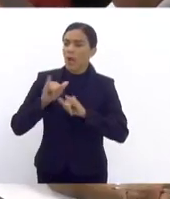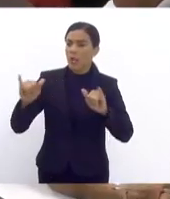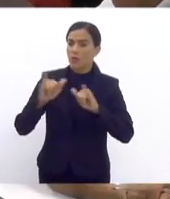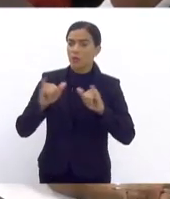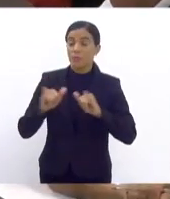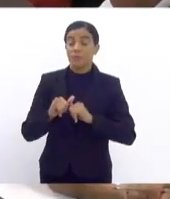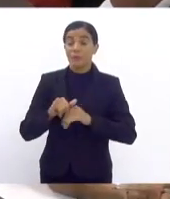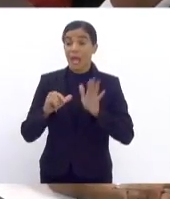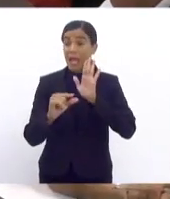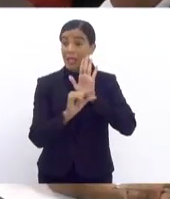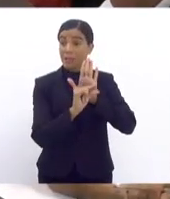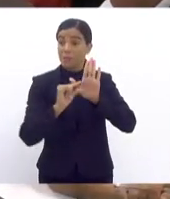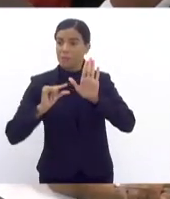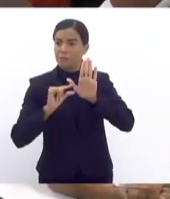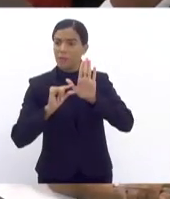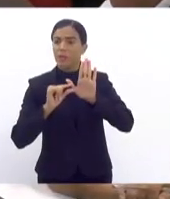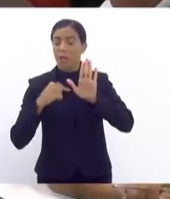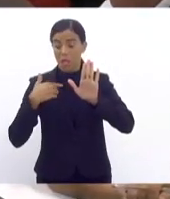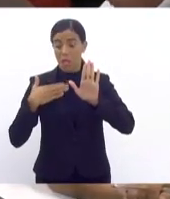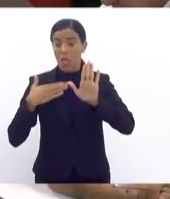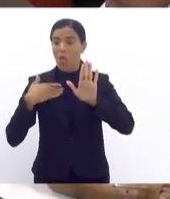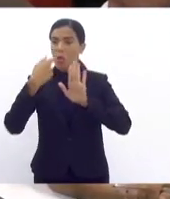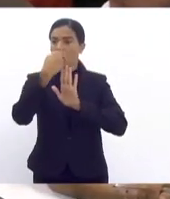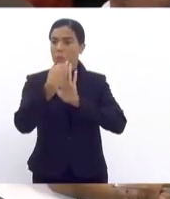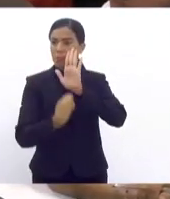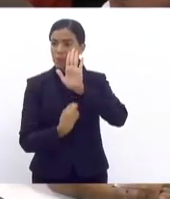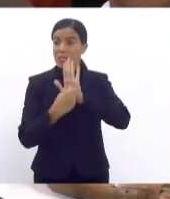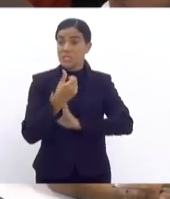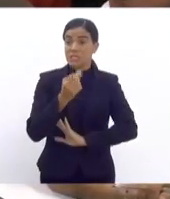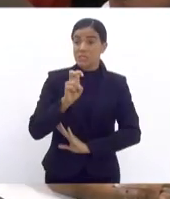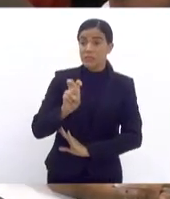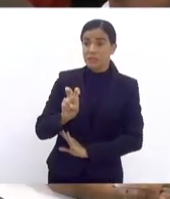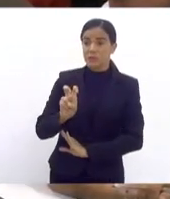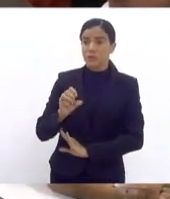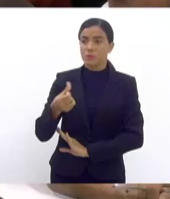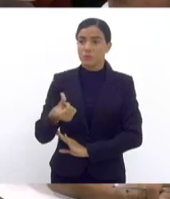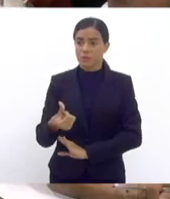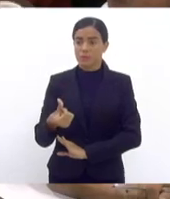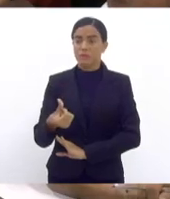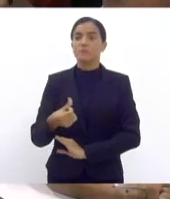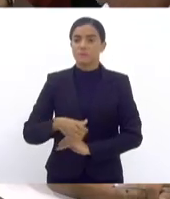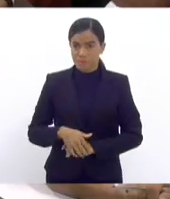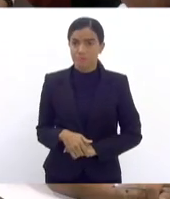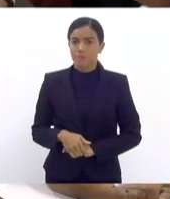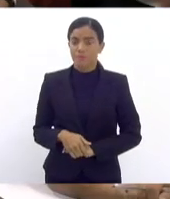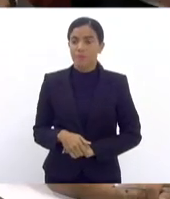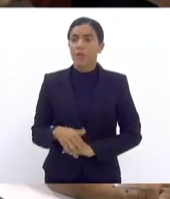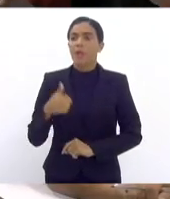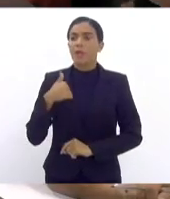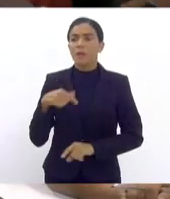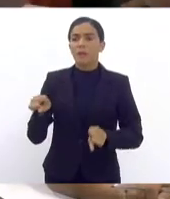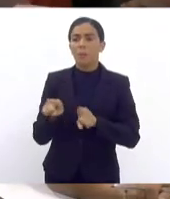as emendas são de minha autoria, 5 e 6. Eu acho que